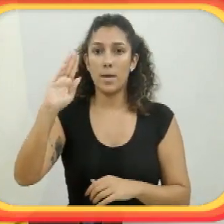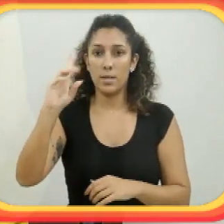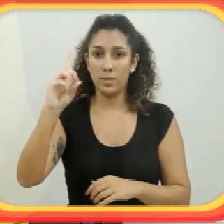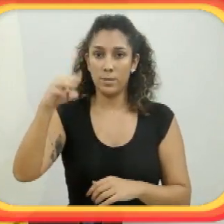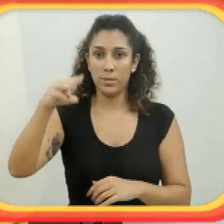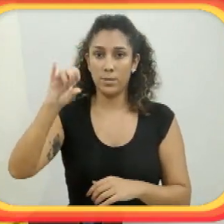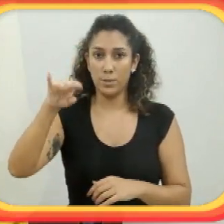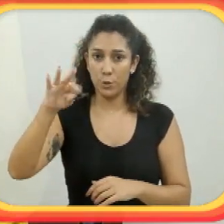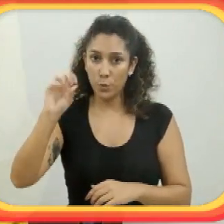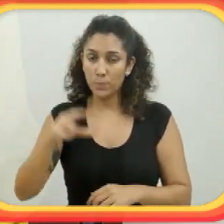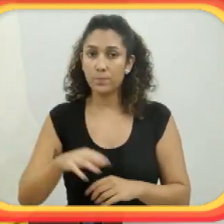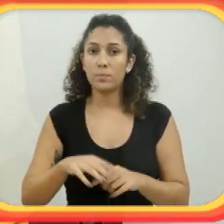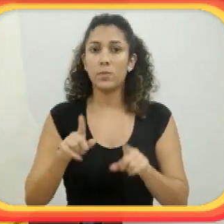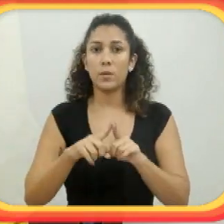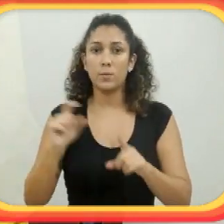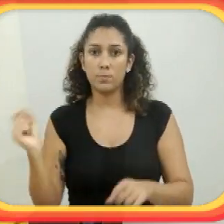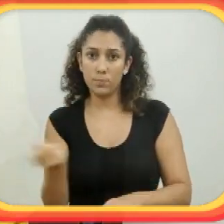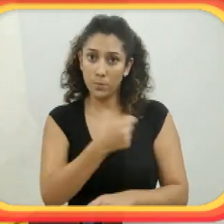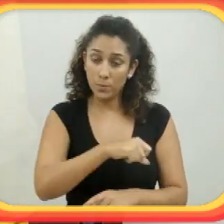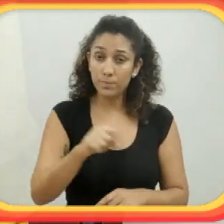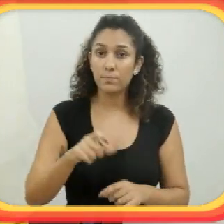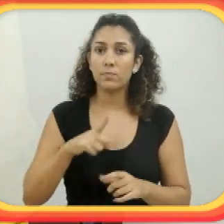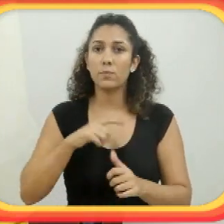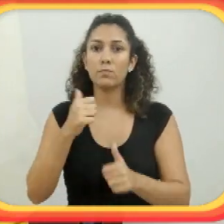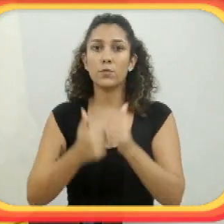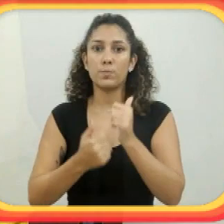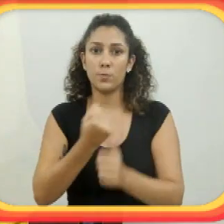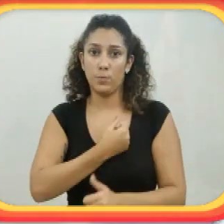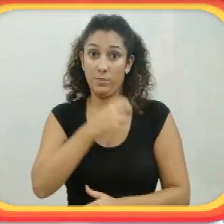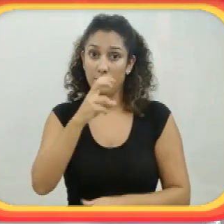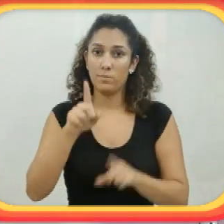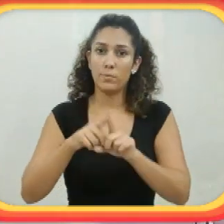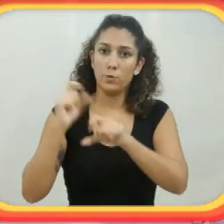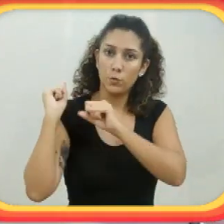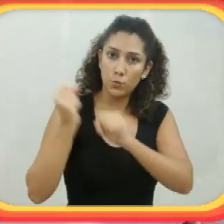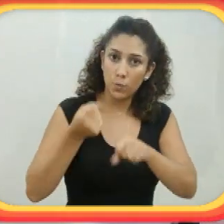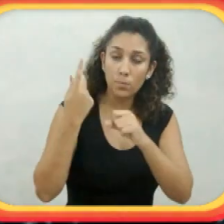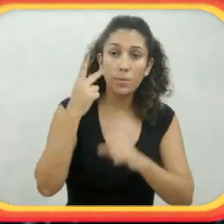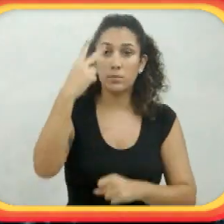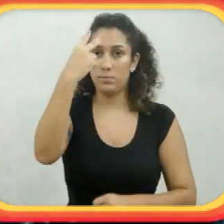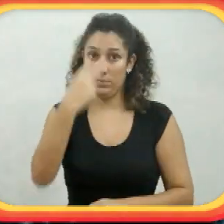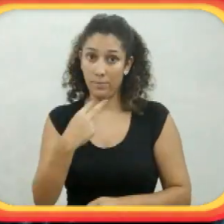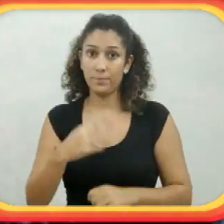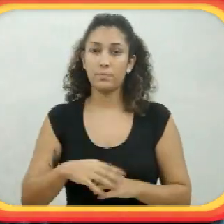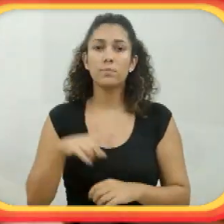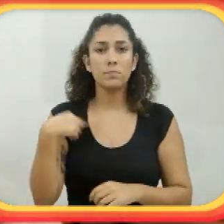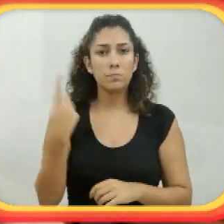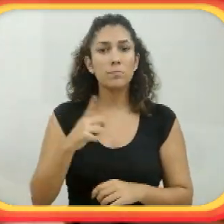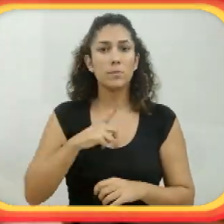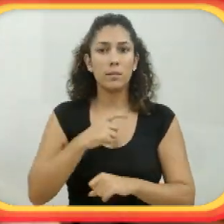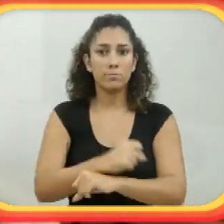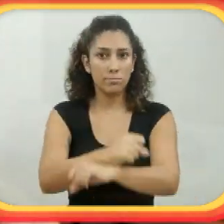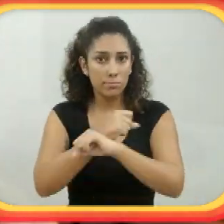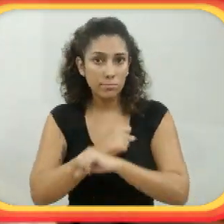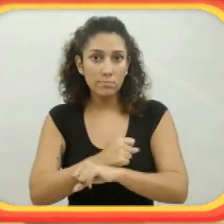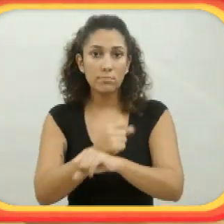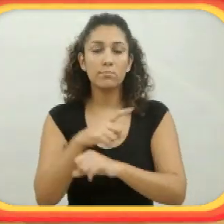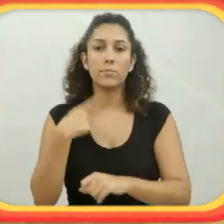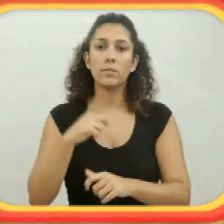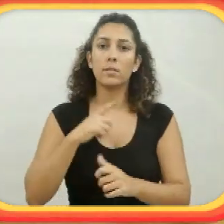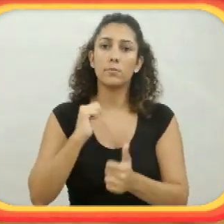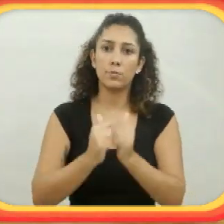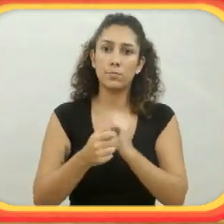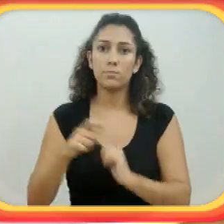provas diferentes. Então, nós temos várias modalidades: o atletismo, a natação, a bocha,